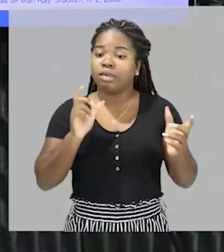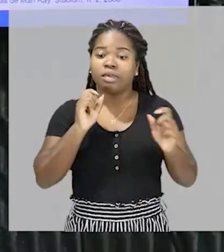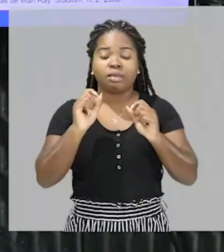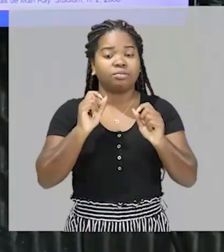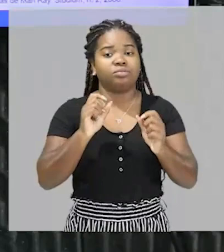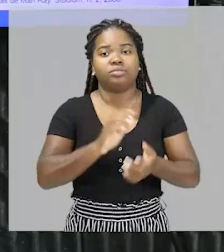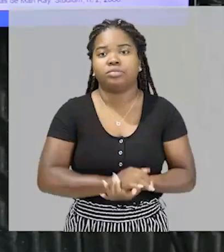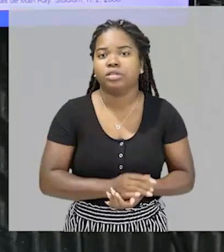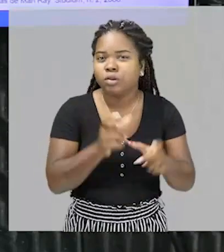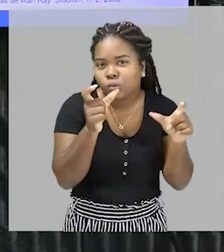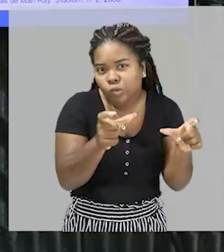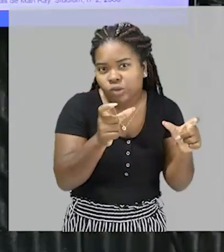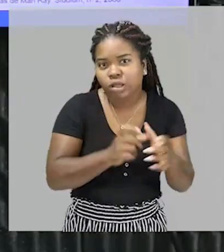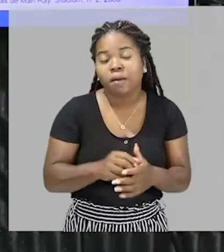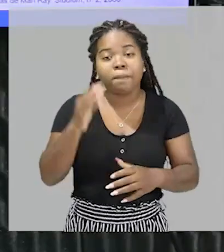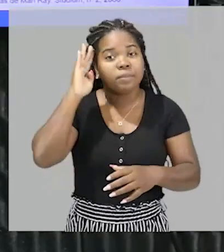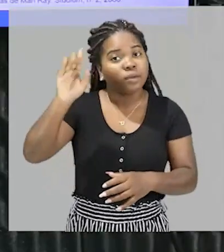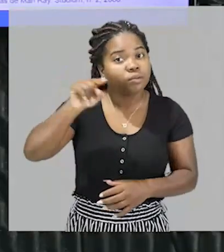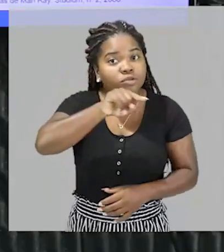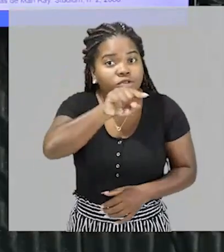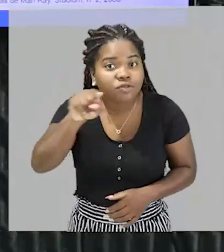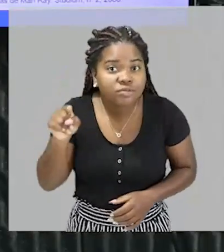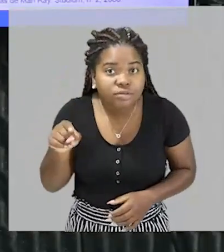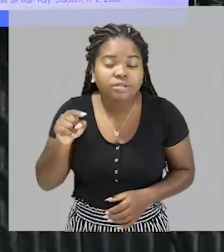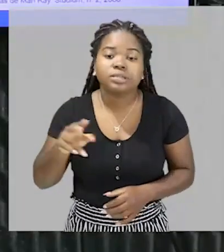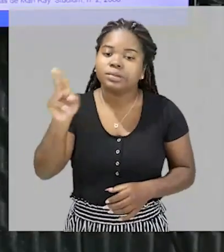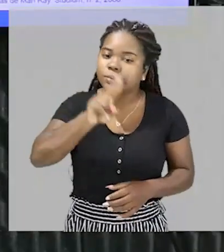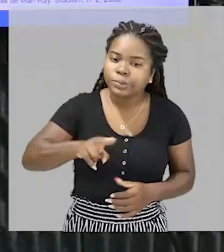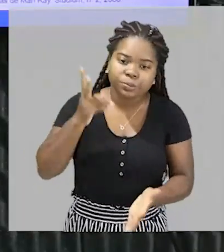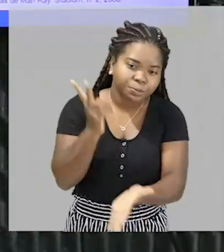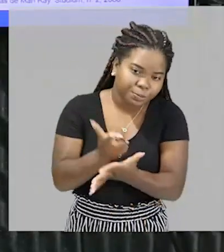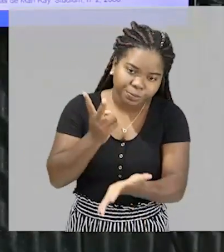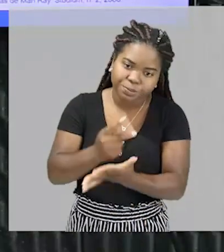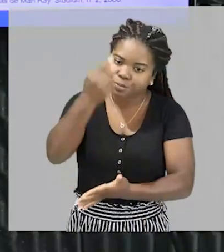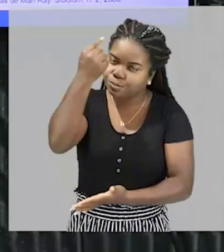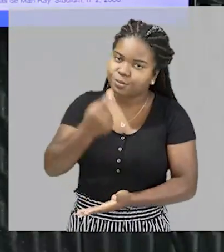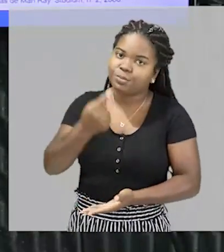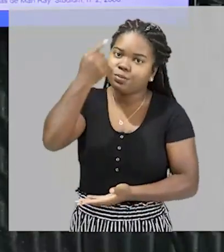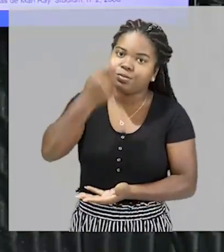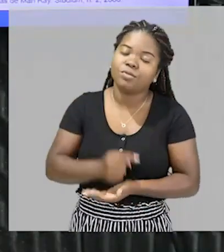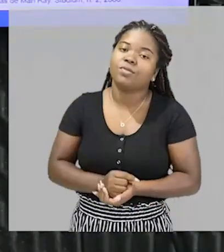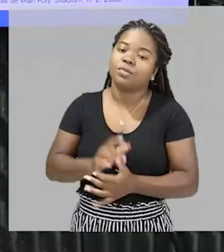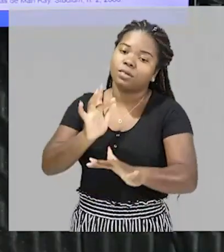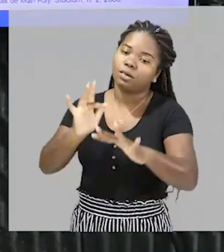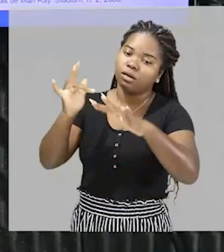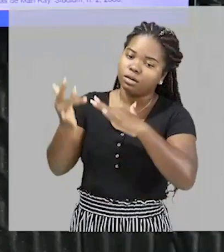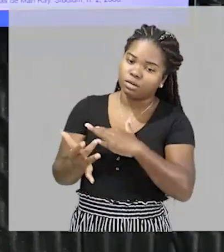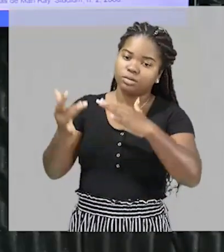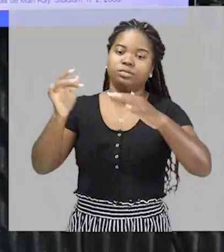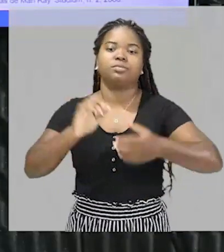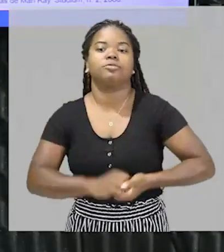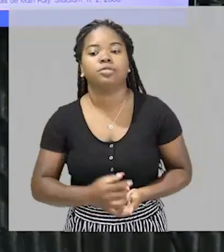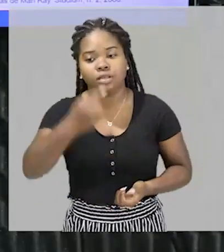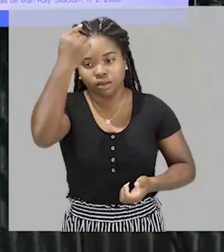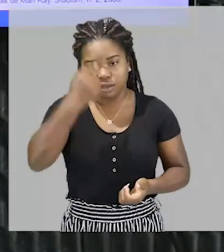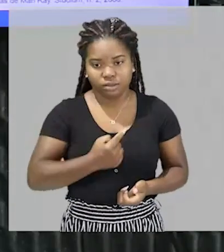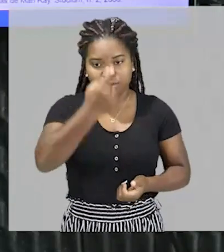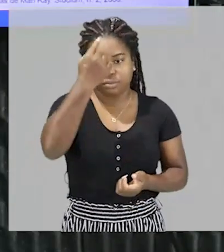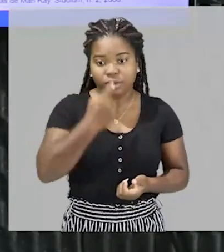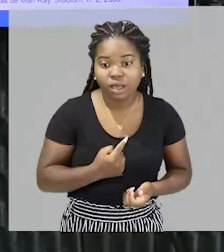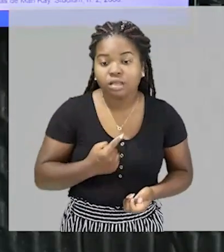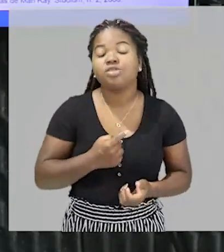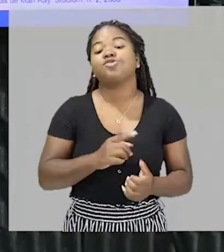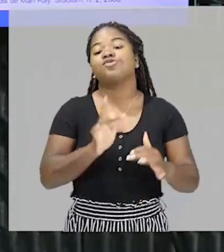ou nós que usamos constantemente imagens de redes sociais, imagens